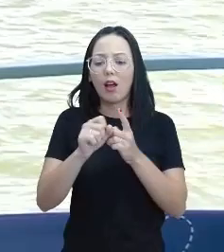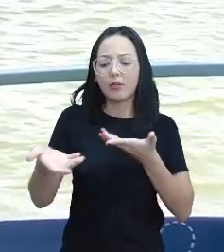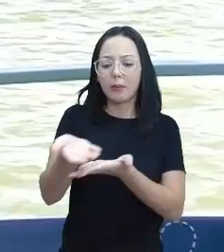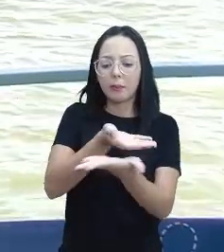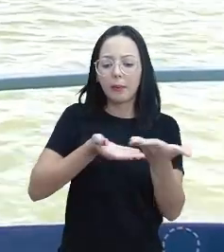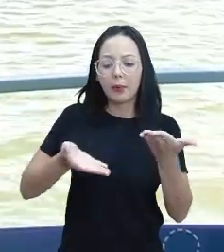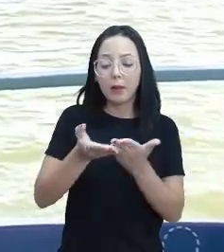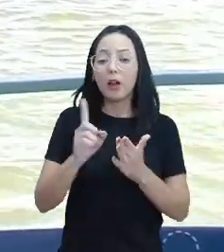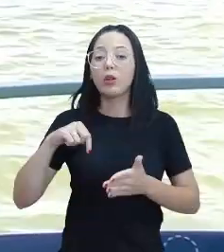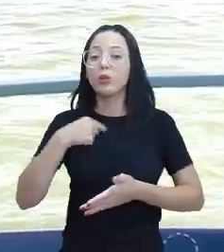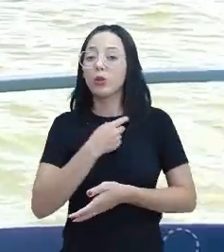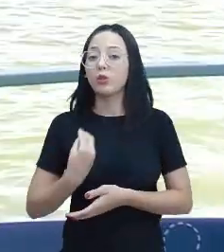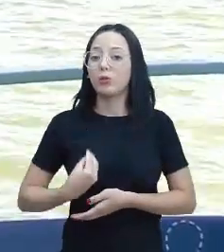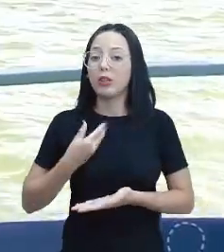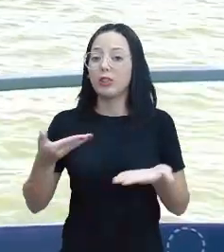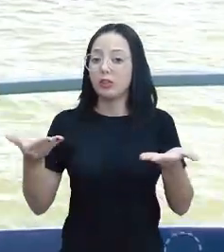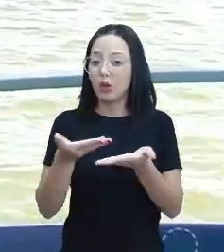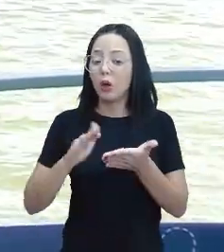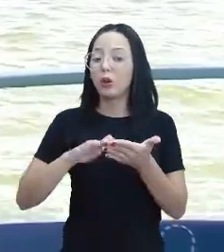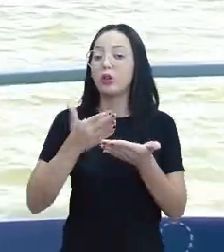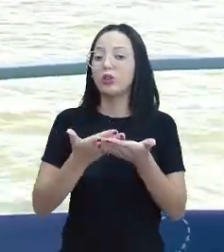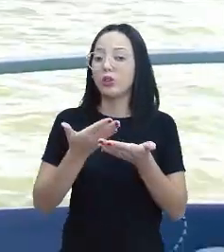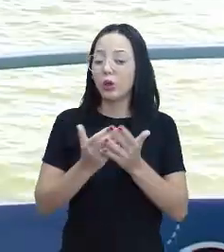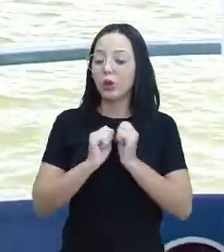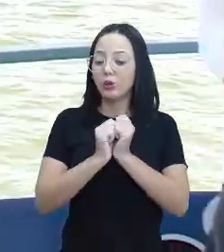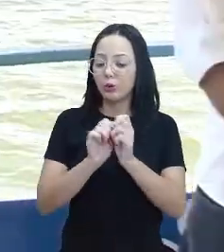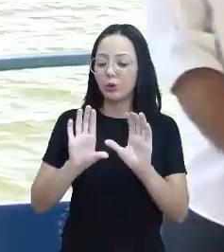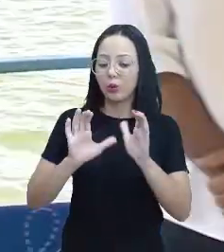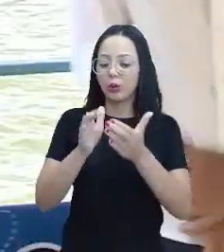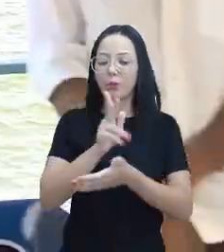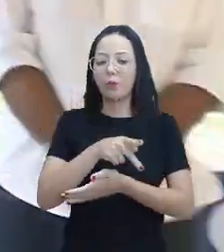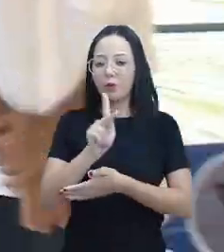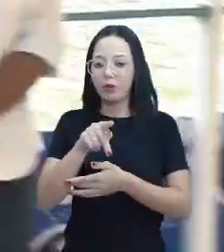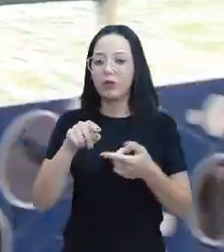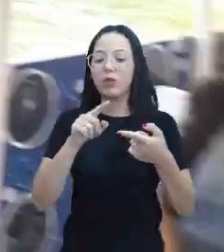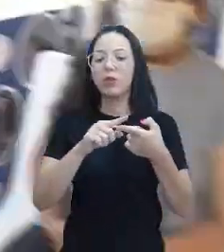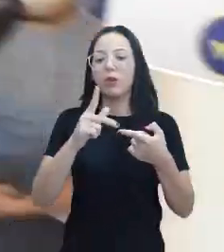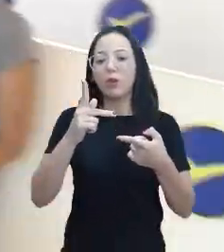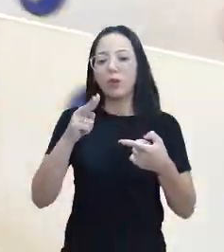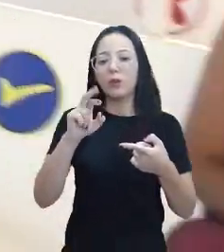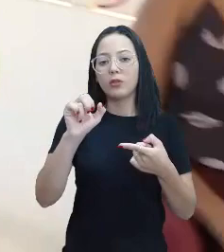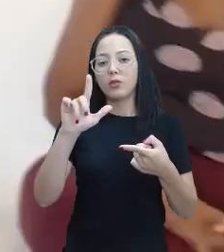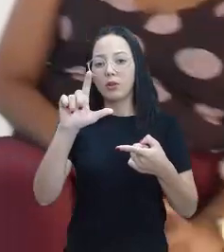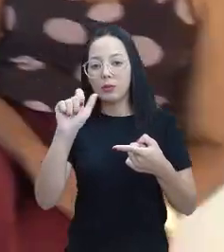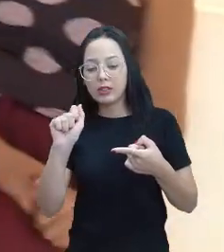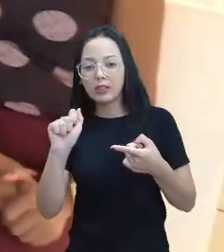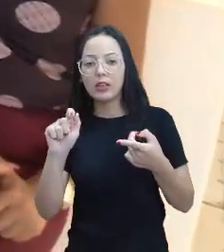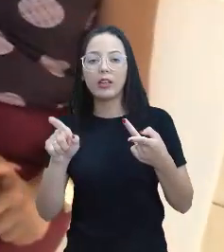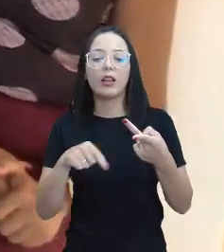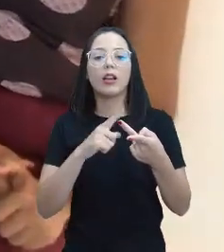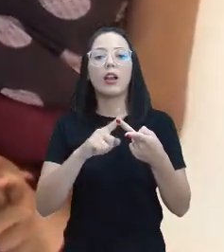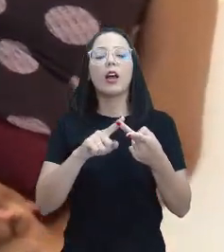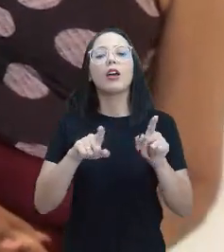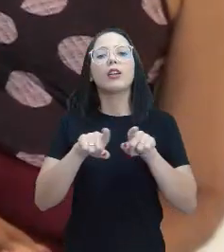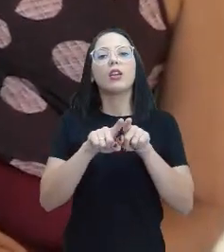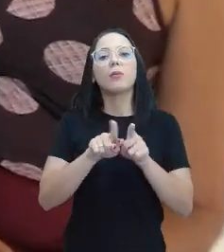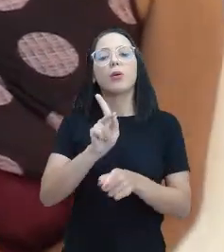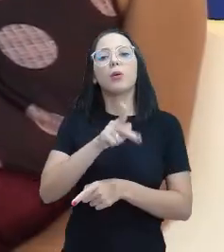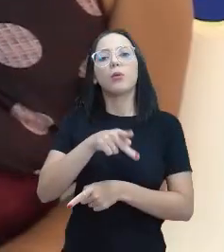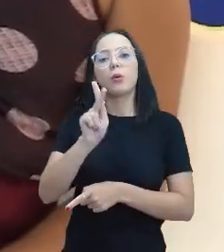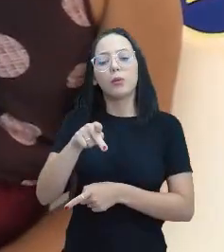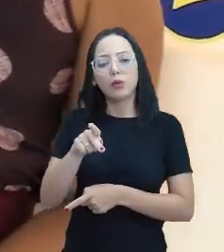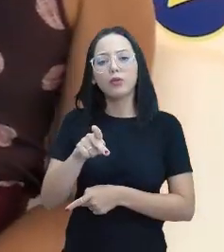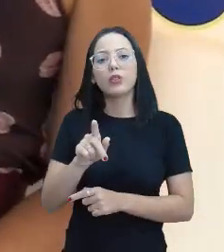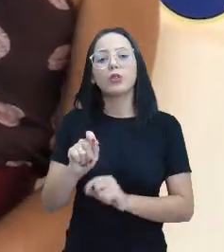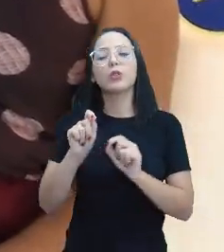todos. Estamos aqui na Escola Flutuante com a equipe de professores, a Priscila, a Gerrana e o professor